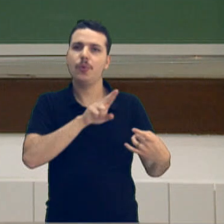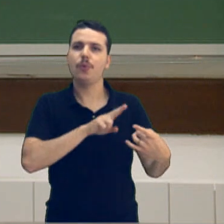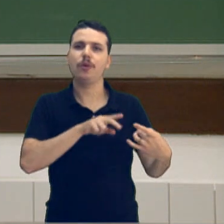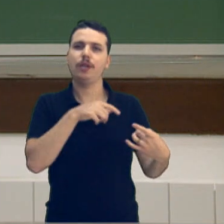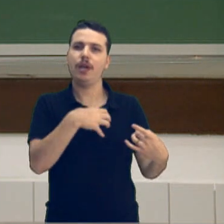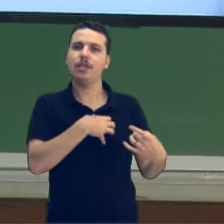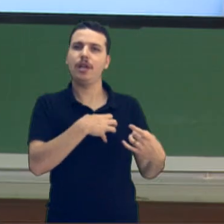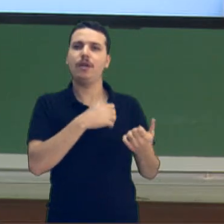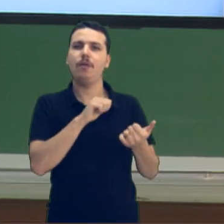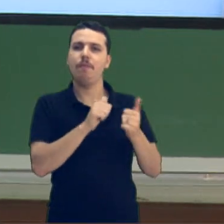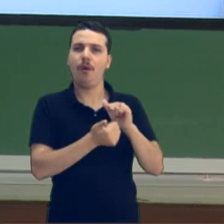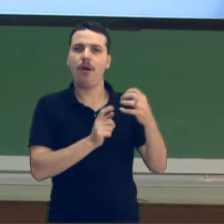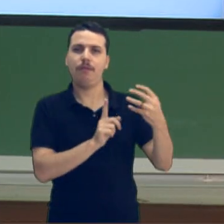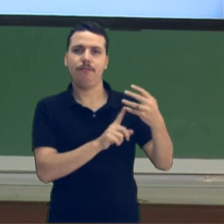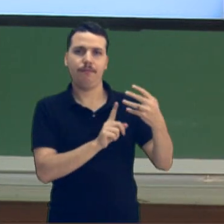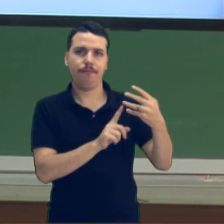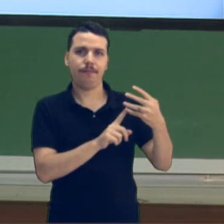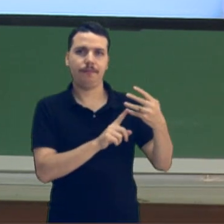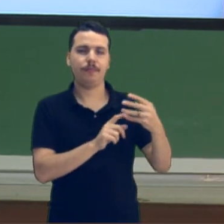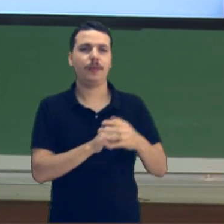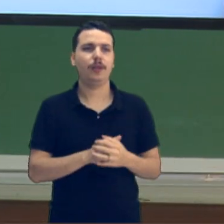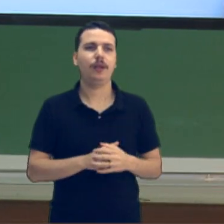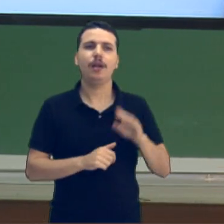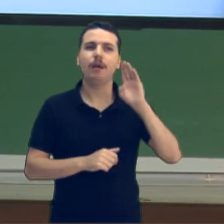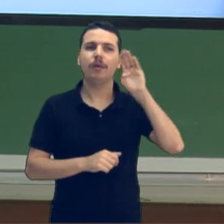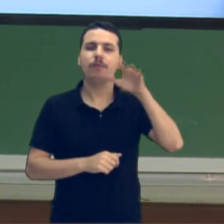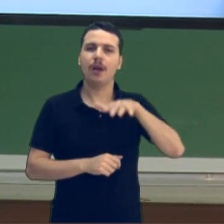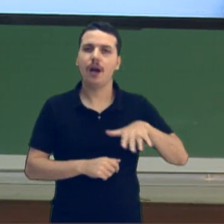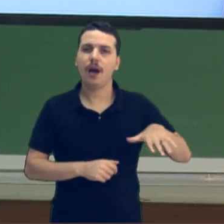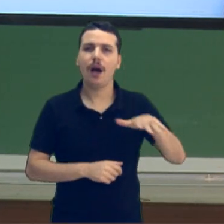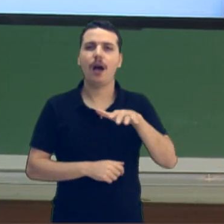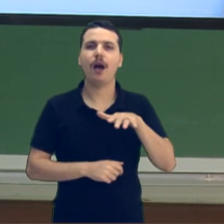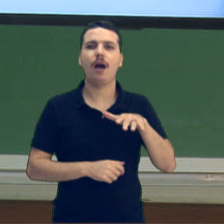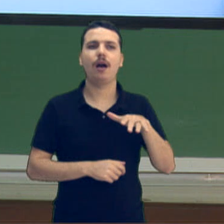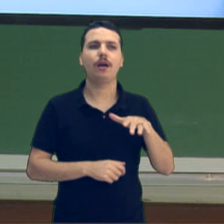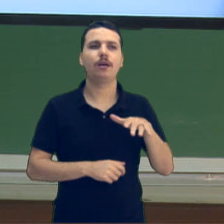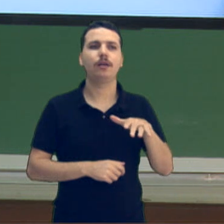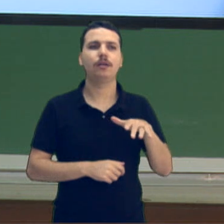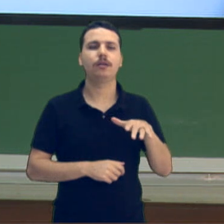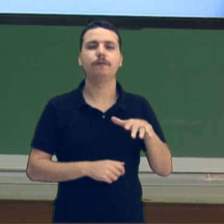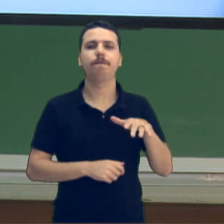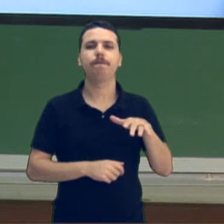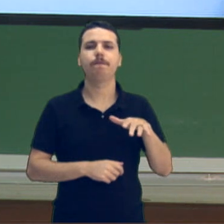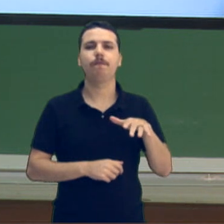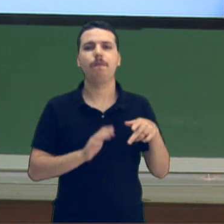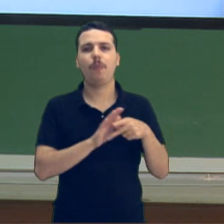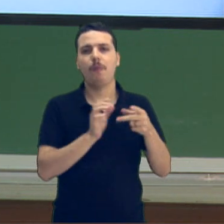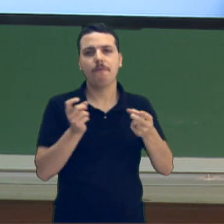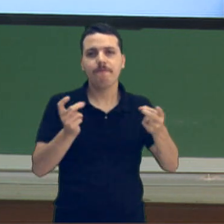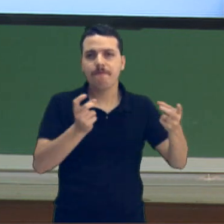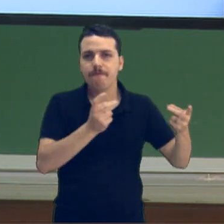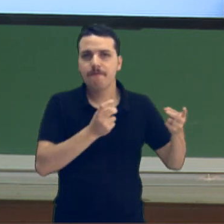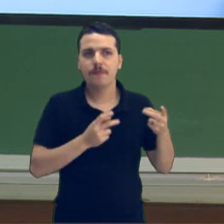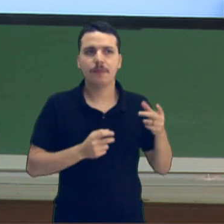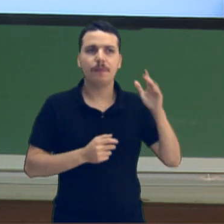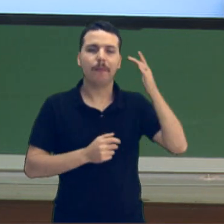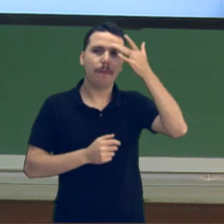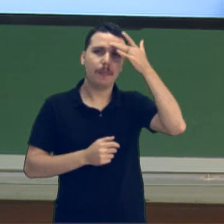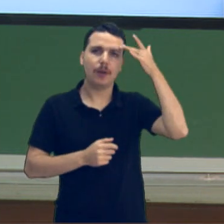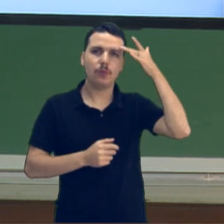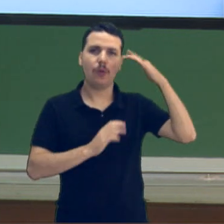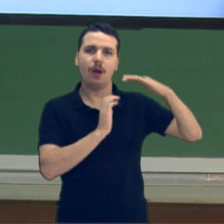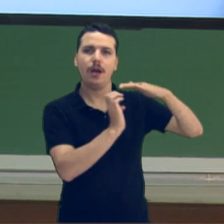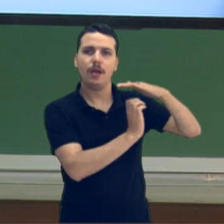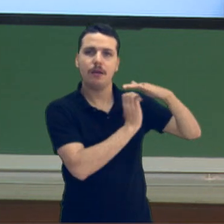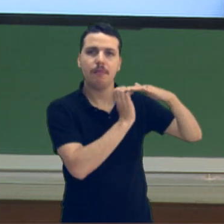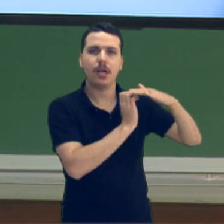essa modalidade, né? Então, principalmente nas áreas comerciais, os gerentes de